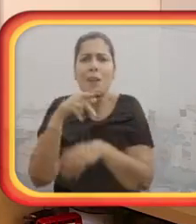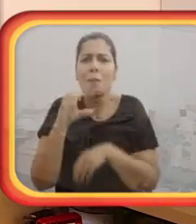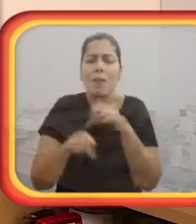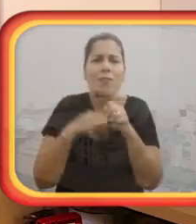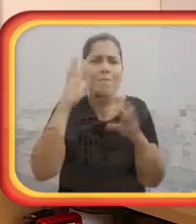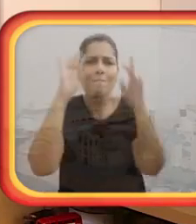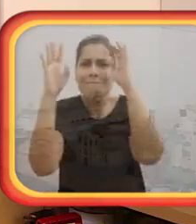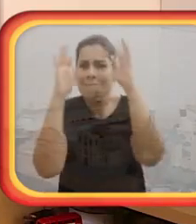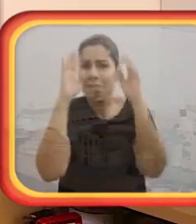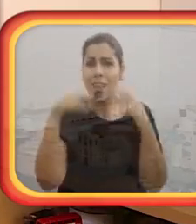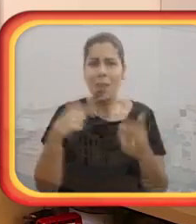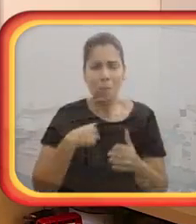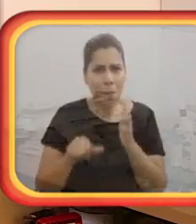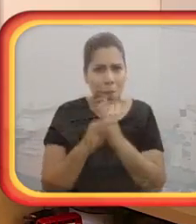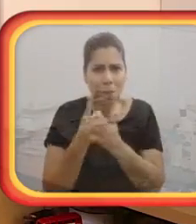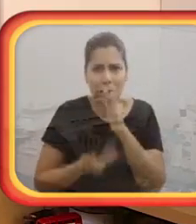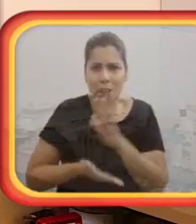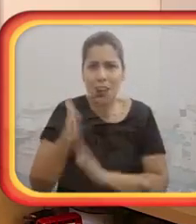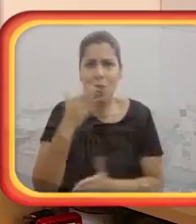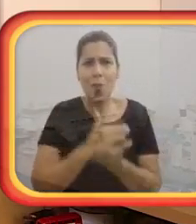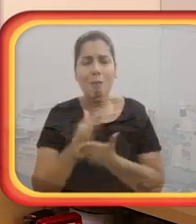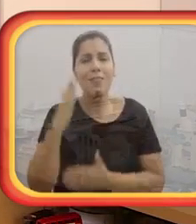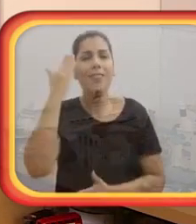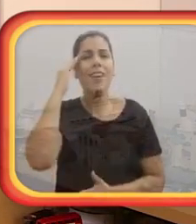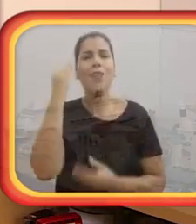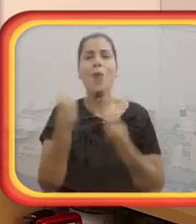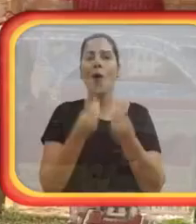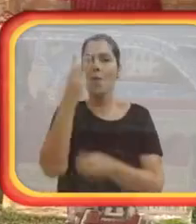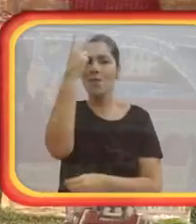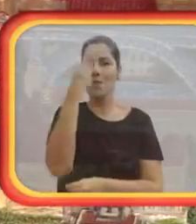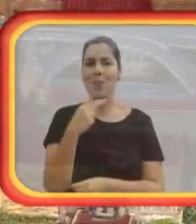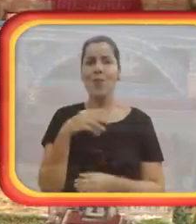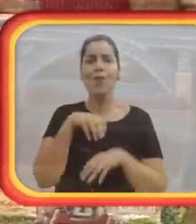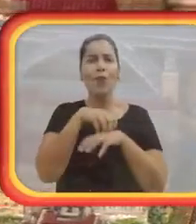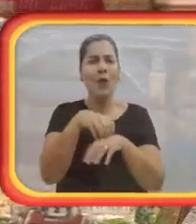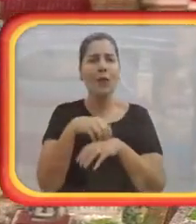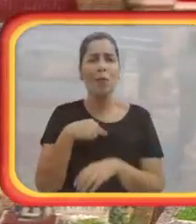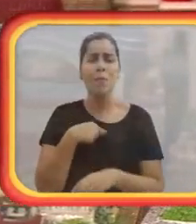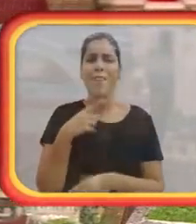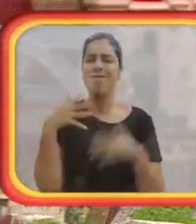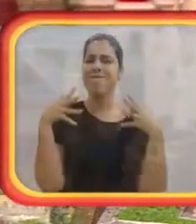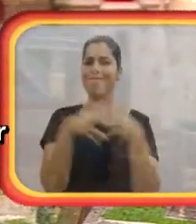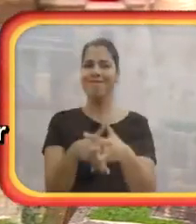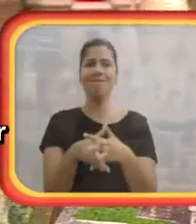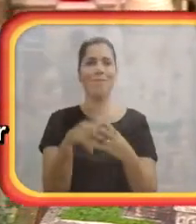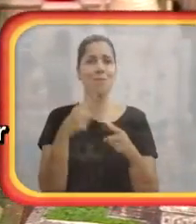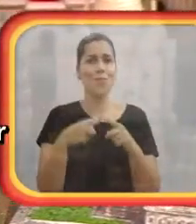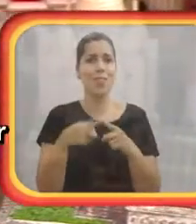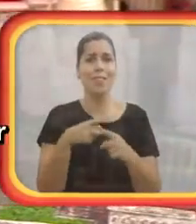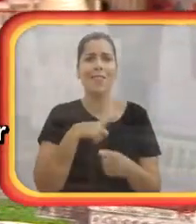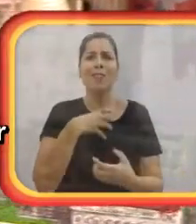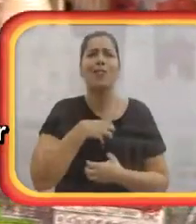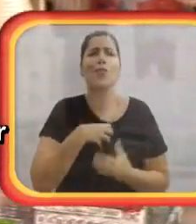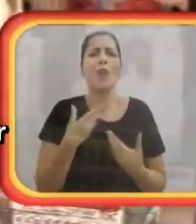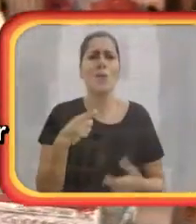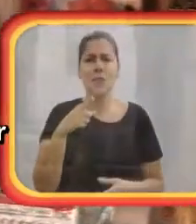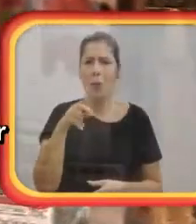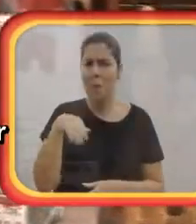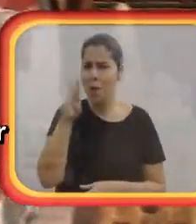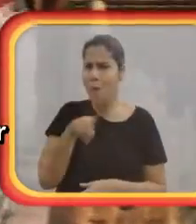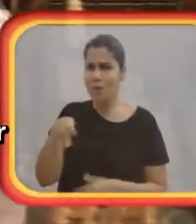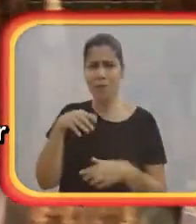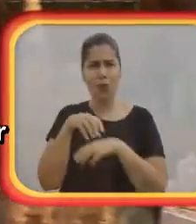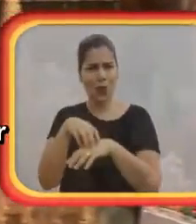anos, escutar sobre alguns países é... mexe muito com a imaginação. E aí, na minha primeira viagem, eu comecei a entender que, para o